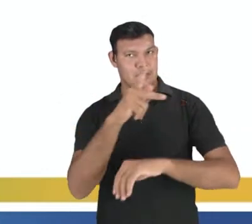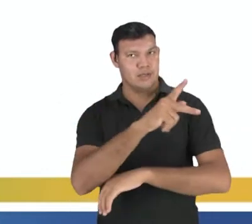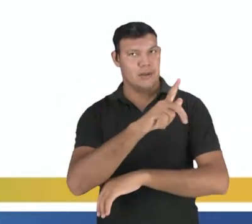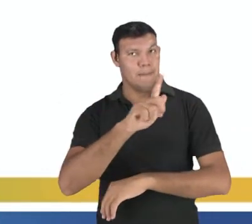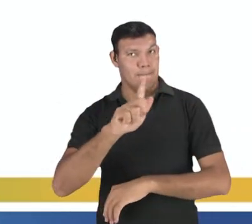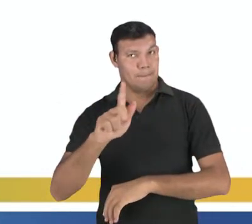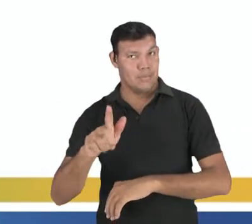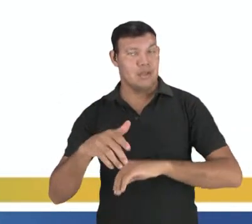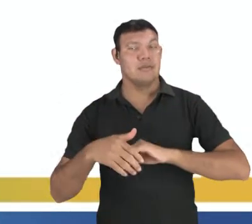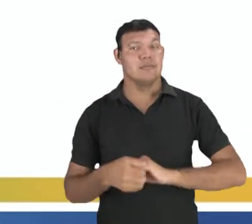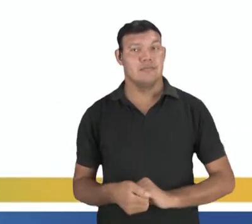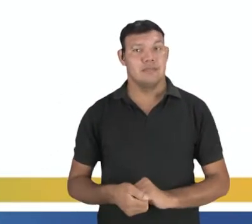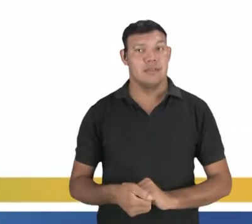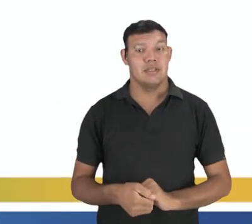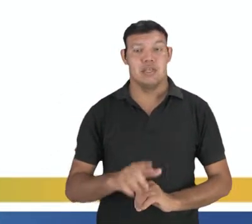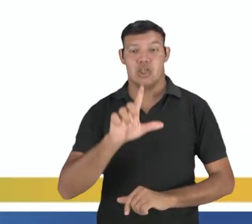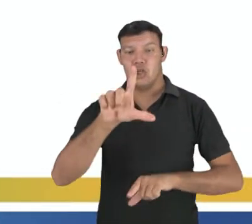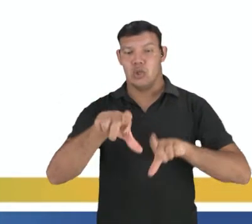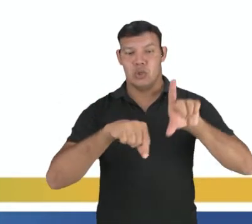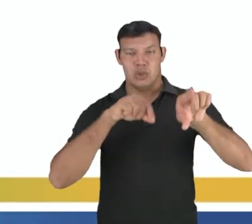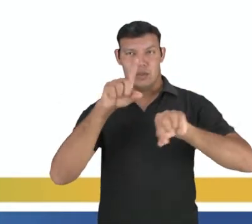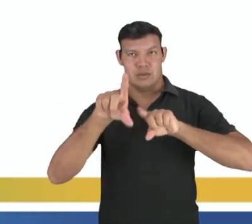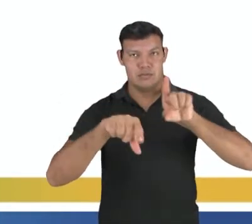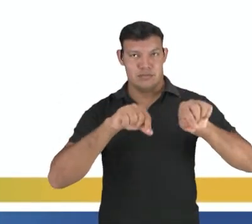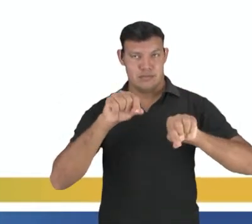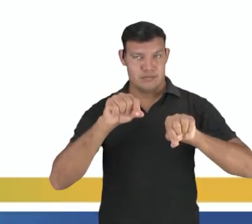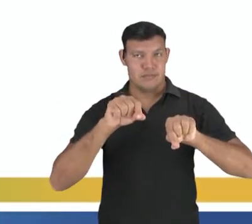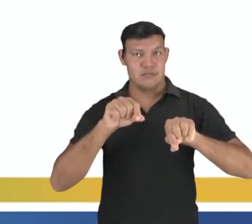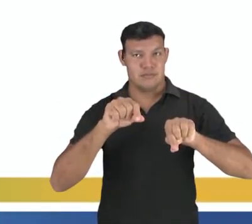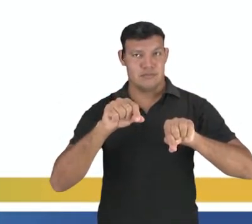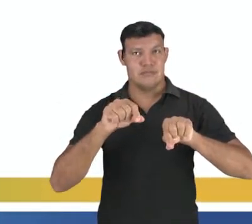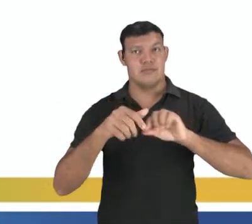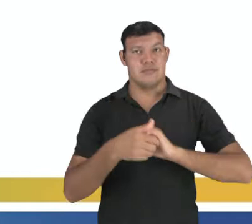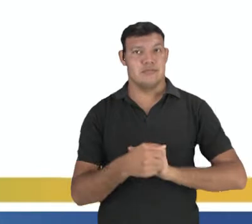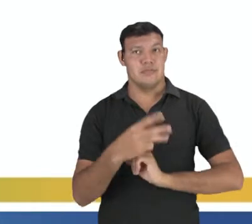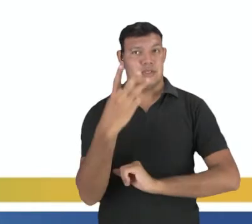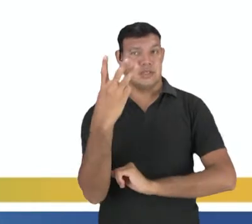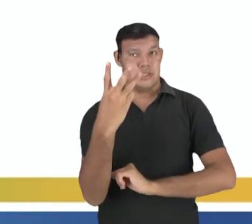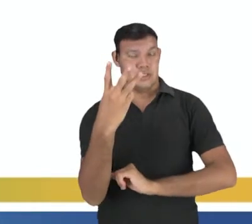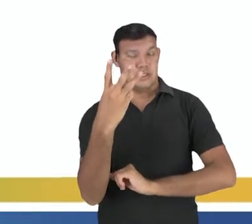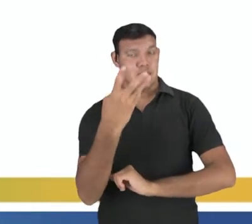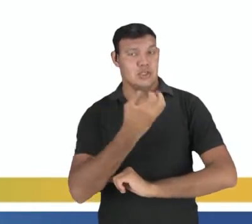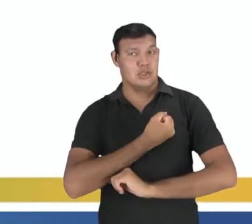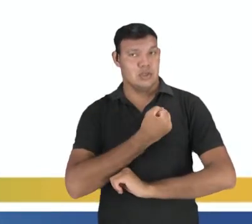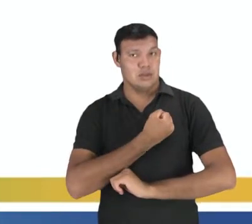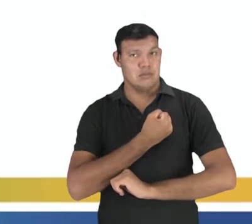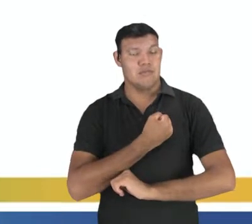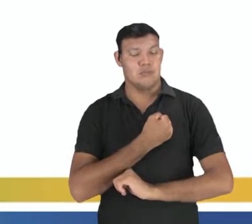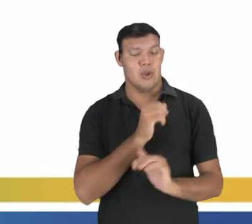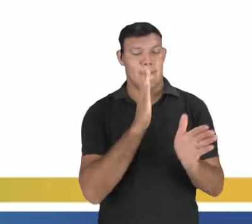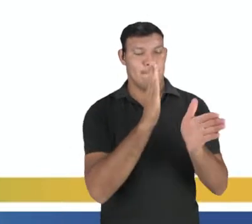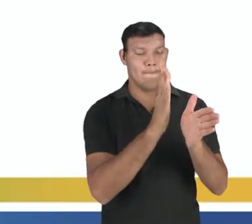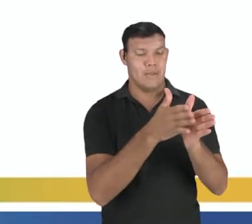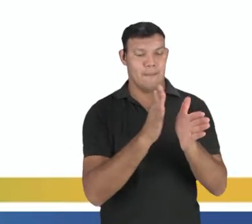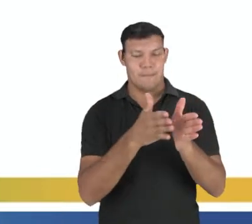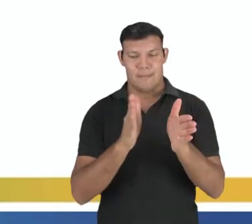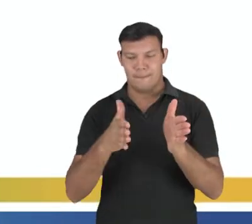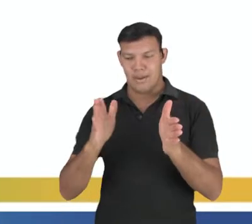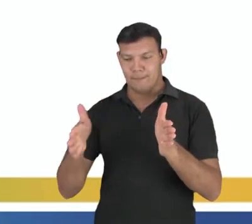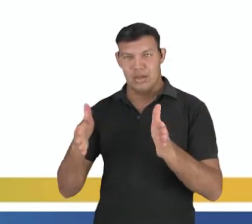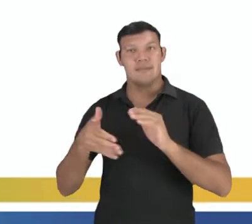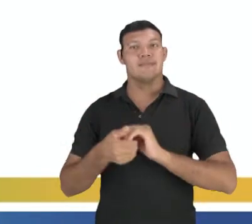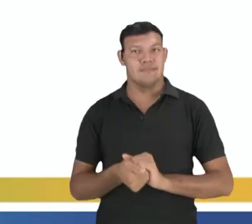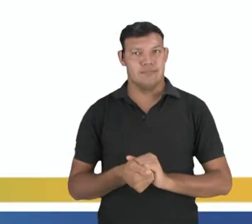que, ao escolhermos três elementos consecutivos,